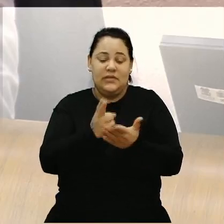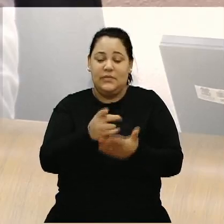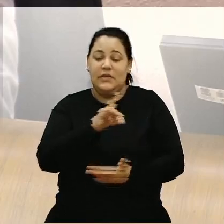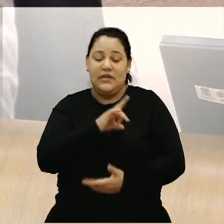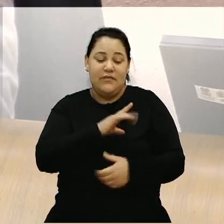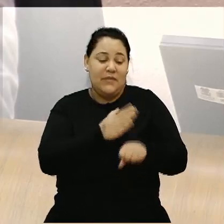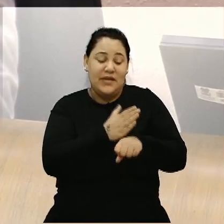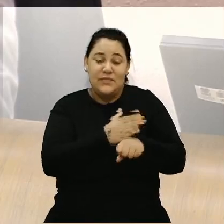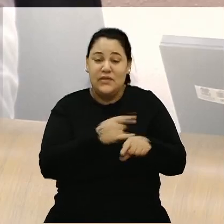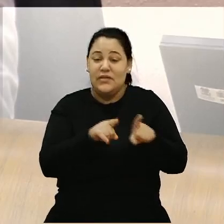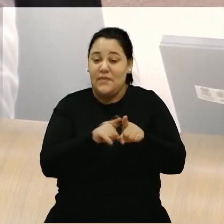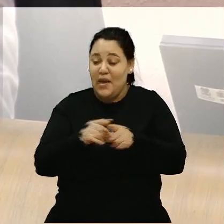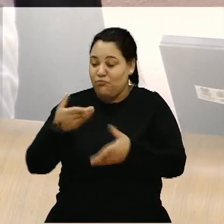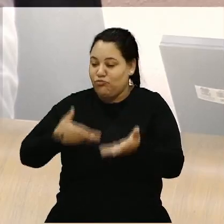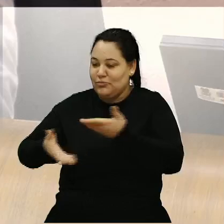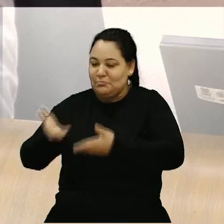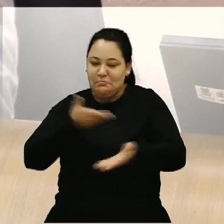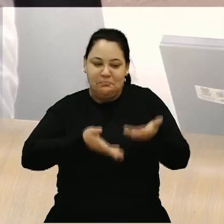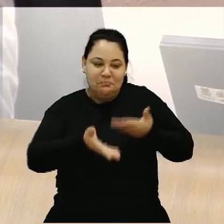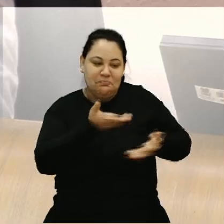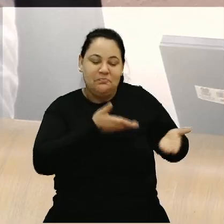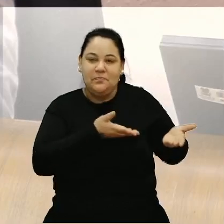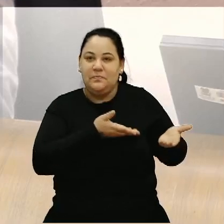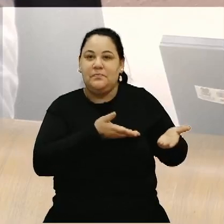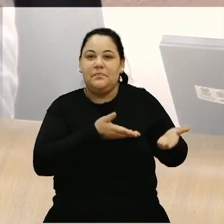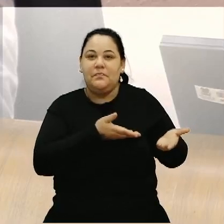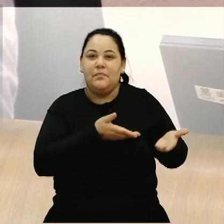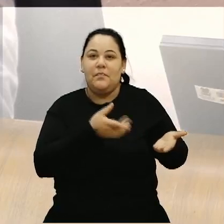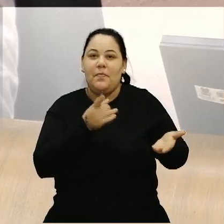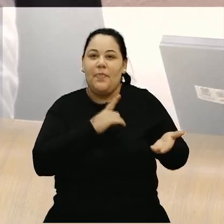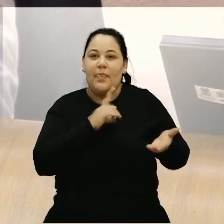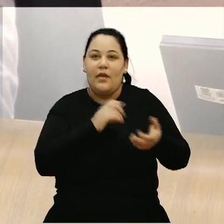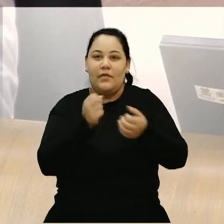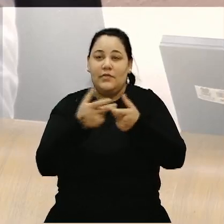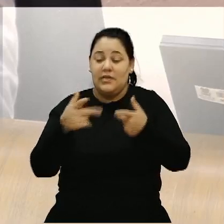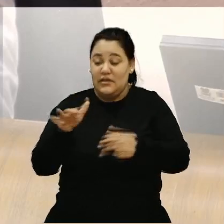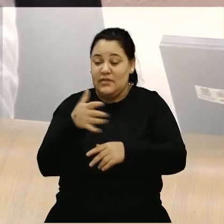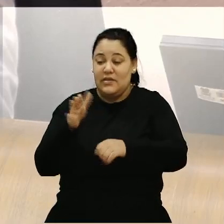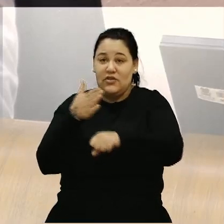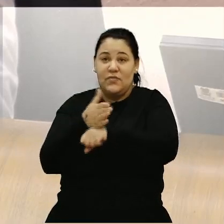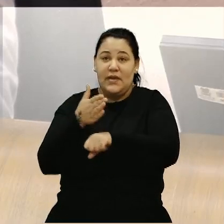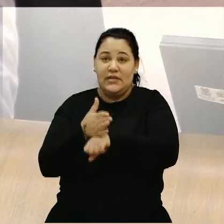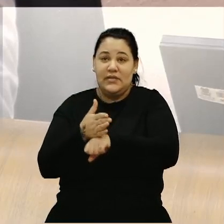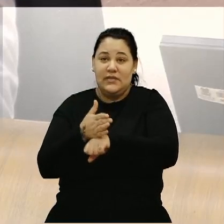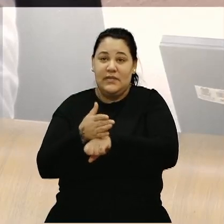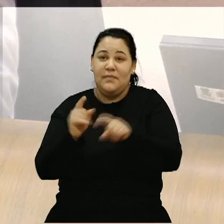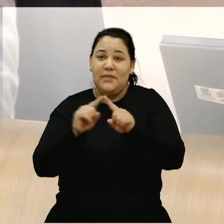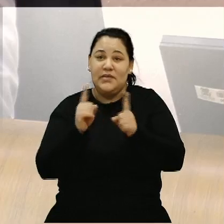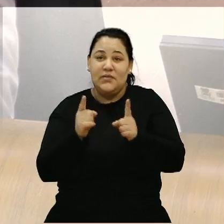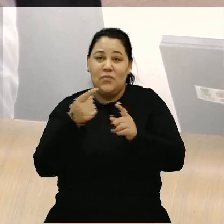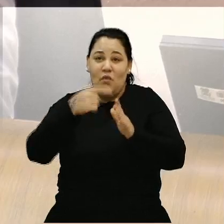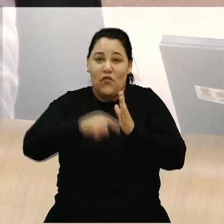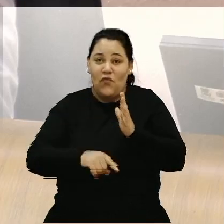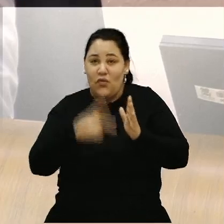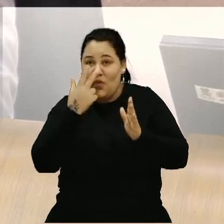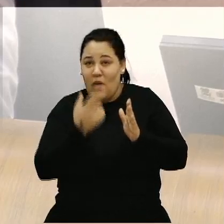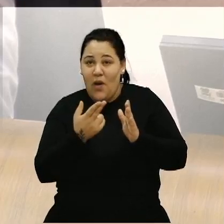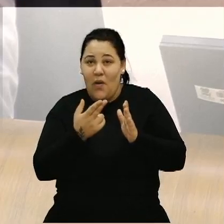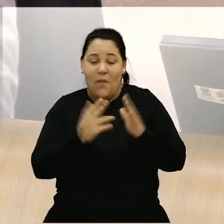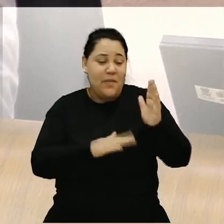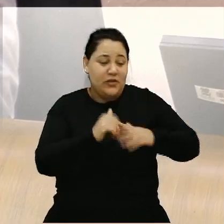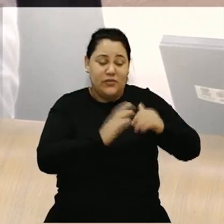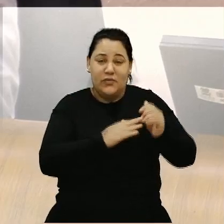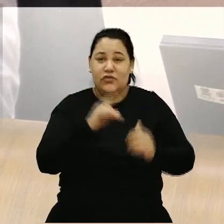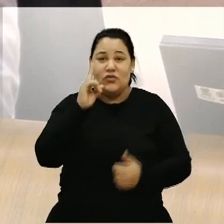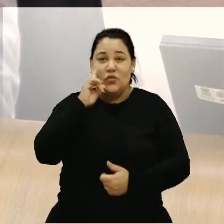e nos envolveu, né? Porque há muitas frentes em que às vezes a gente até participa, mas não com essa ênfase, estando em praticamente todos